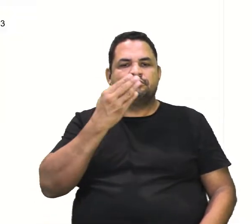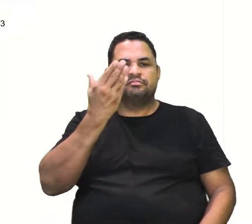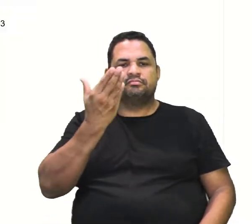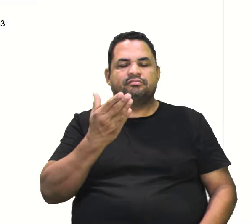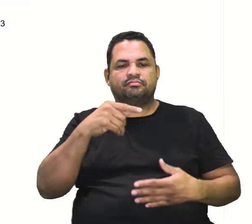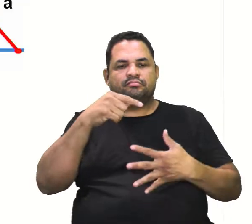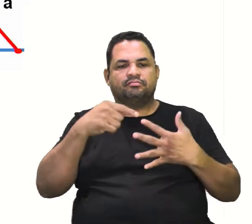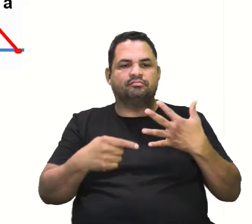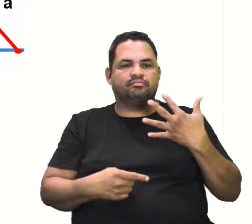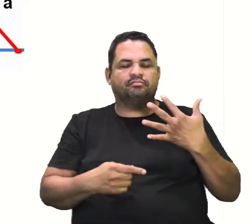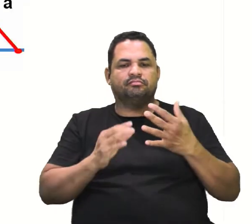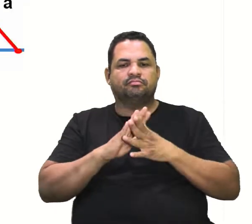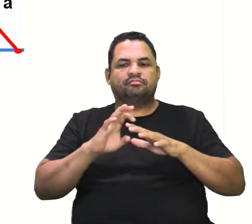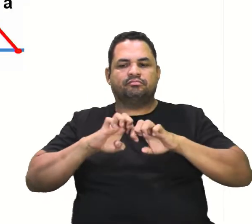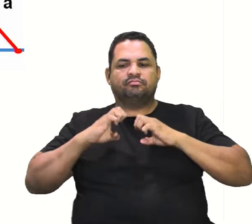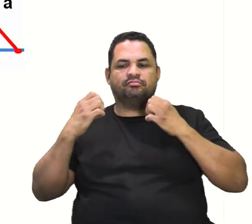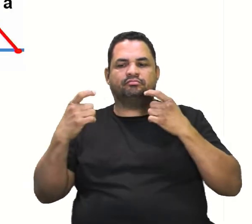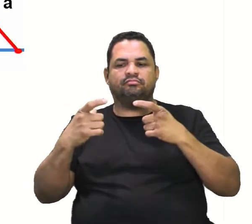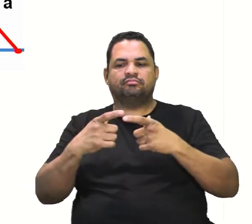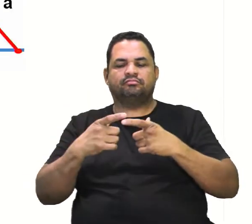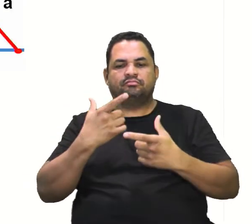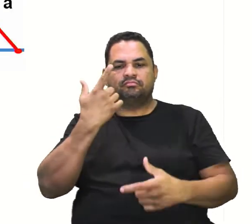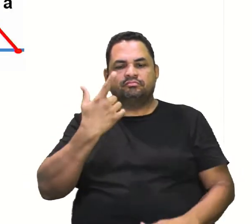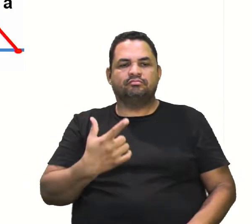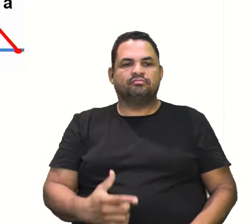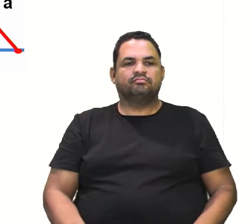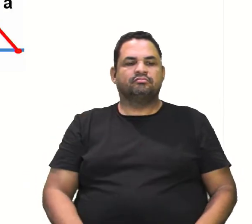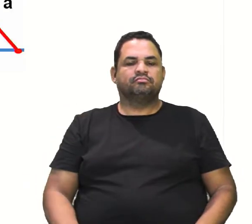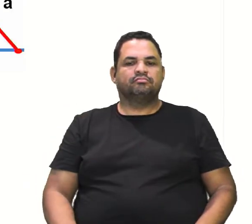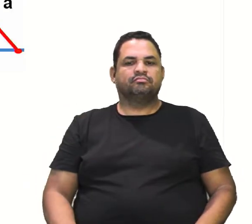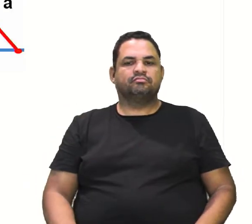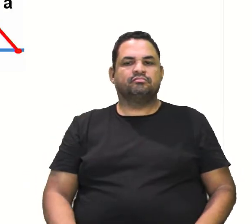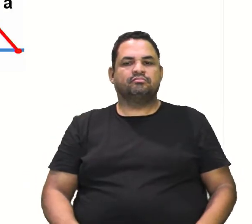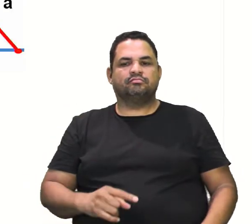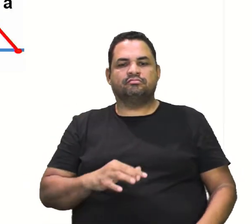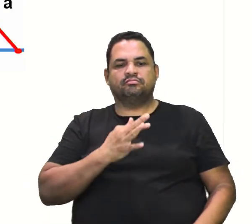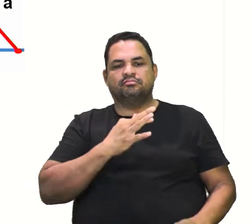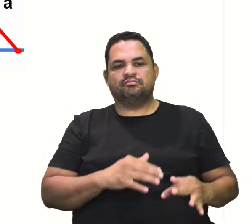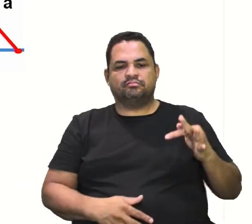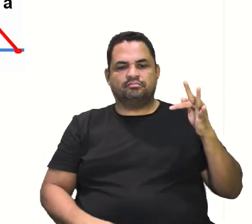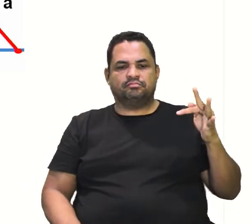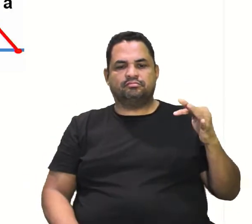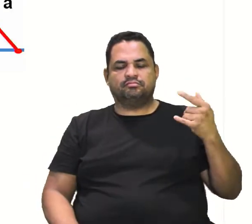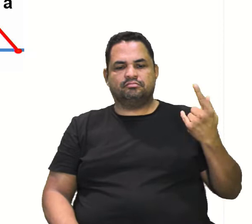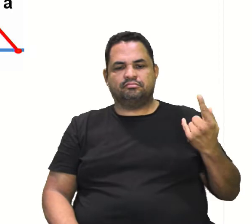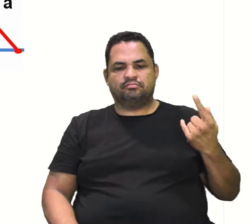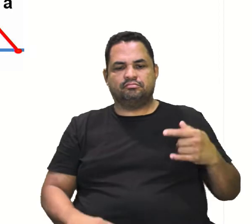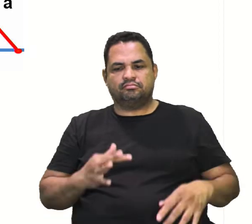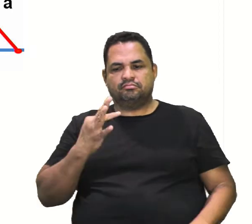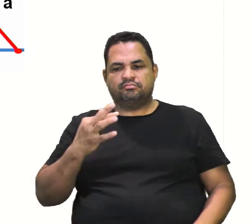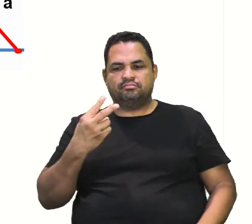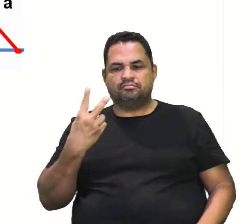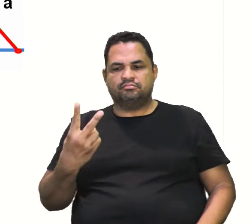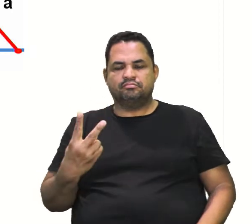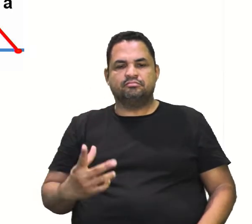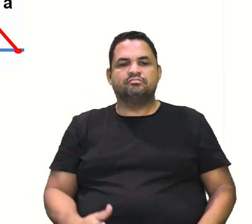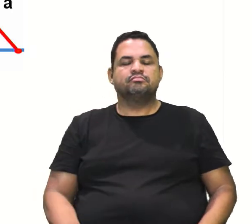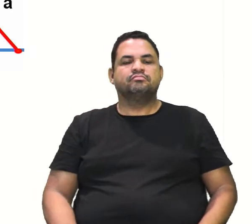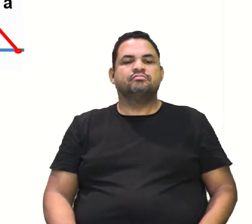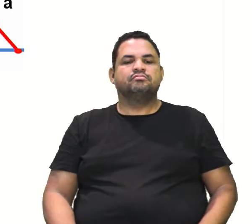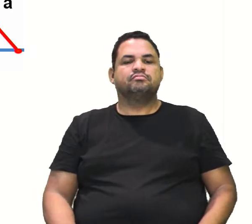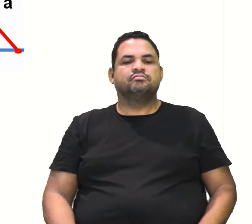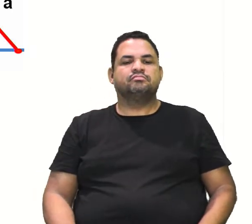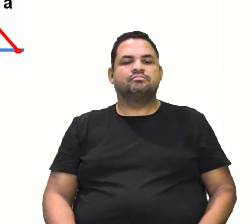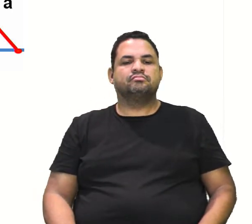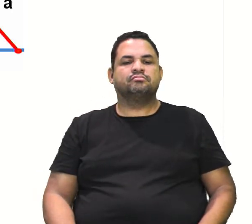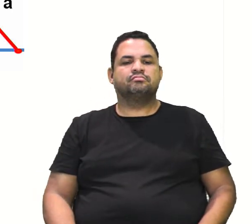elementos, né, da nossa elipse. Os focos são aqui, tá, gente? Foco 1, e foco 2. Dois. Esquece aqui. Essas